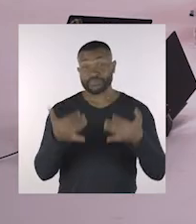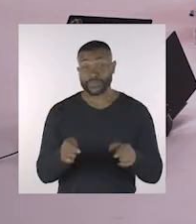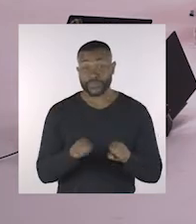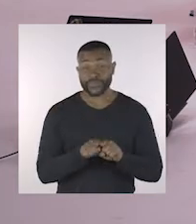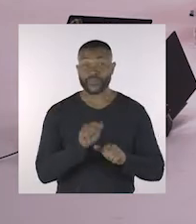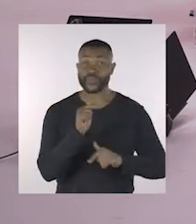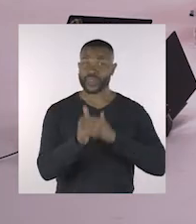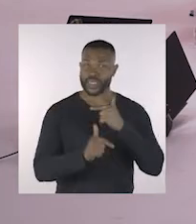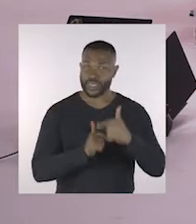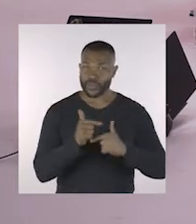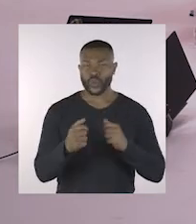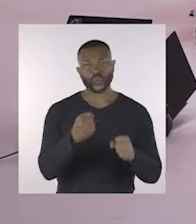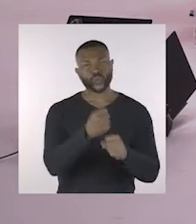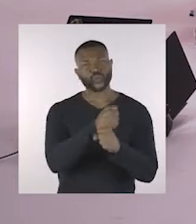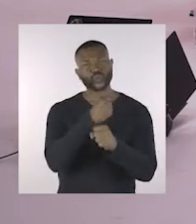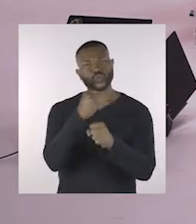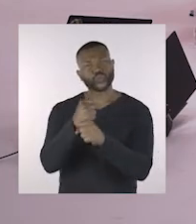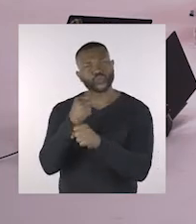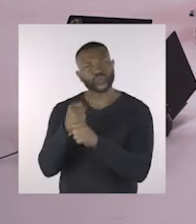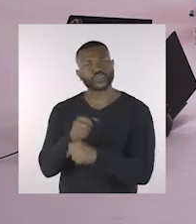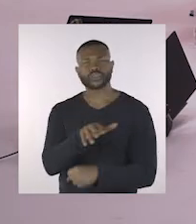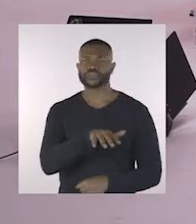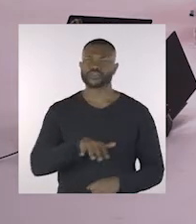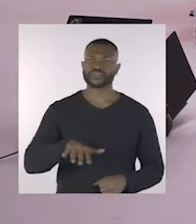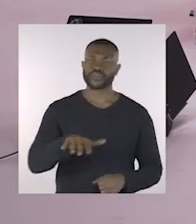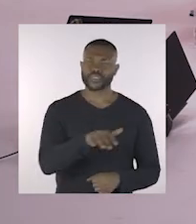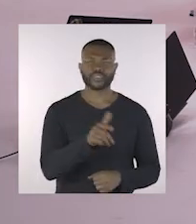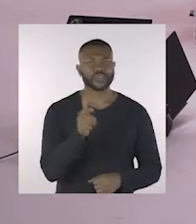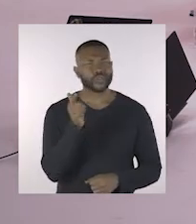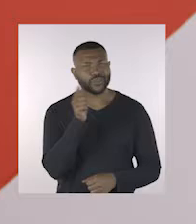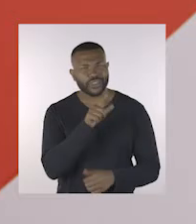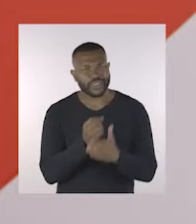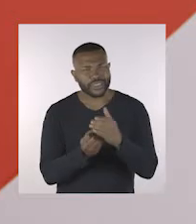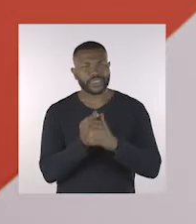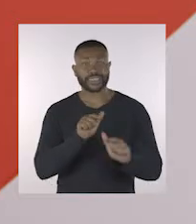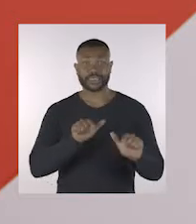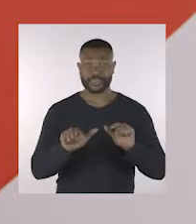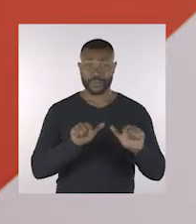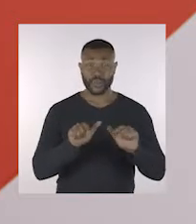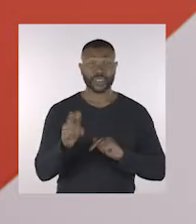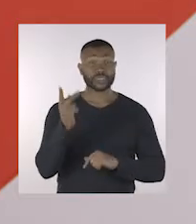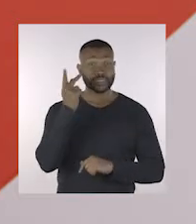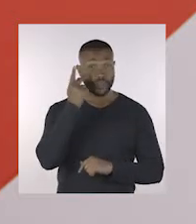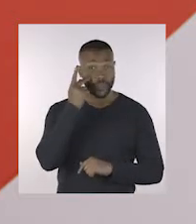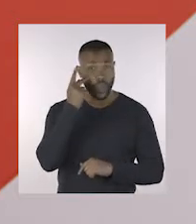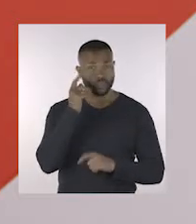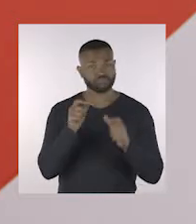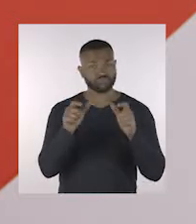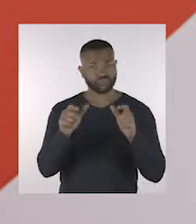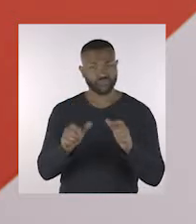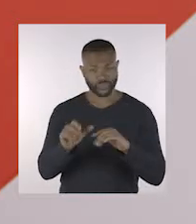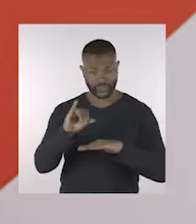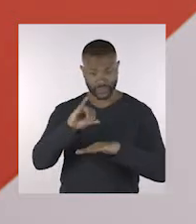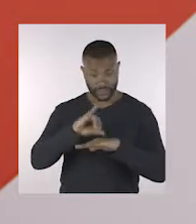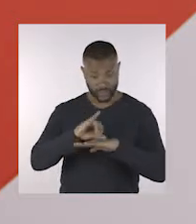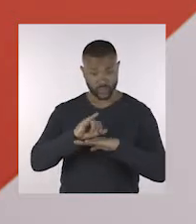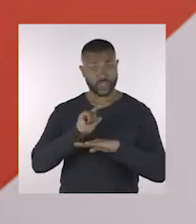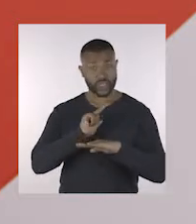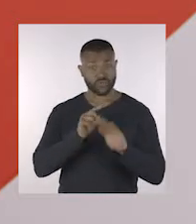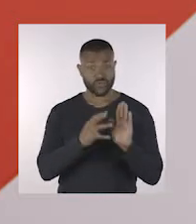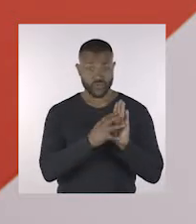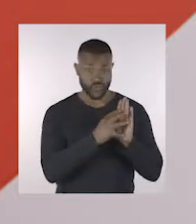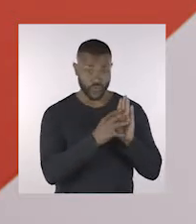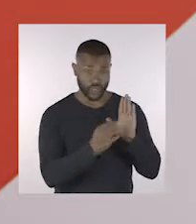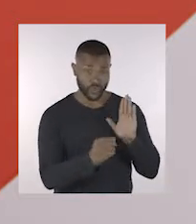você tá falando também emprego porque a construção civil e área que mais gera emprego na cidade de São Paulo EA região central